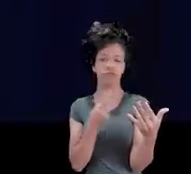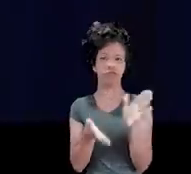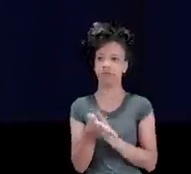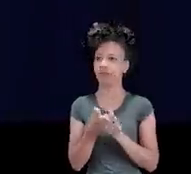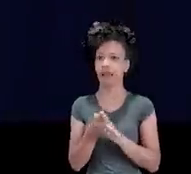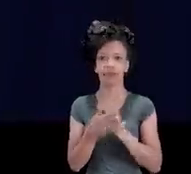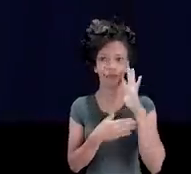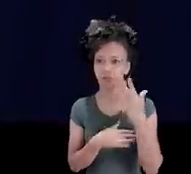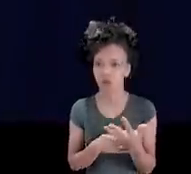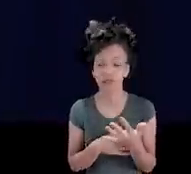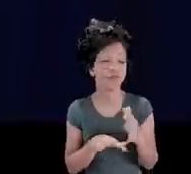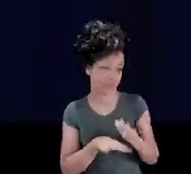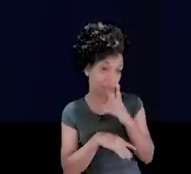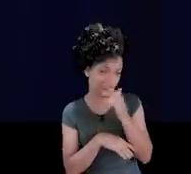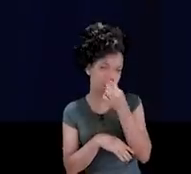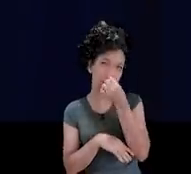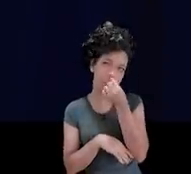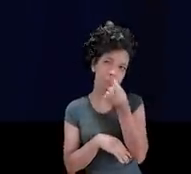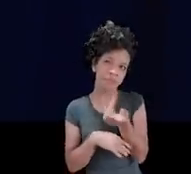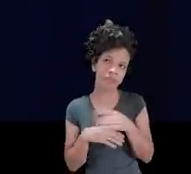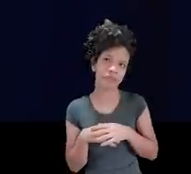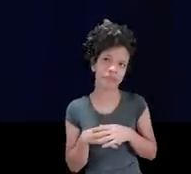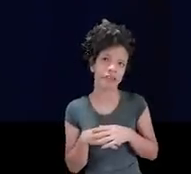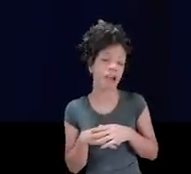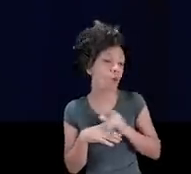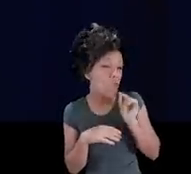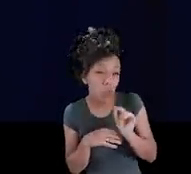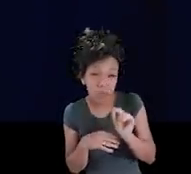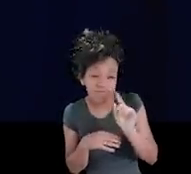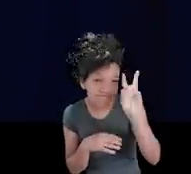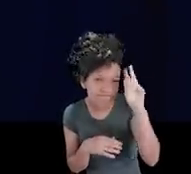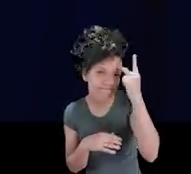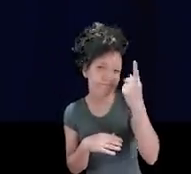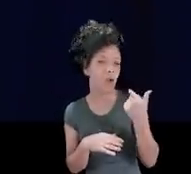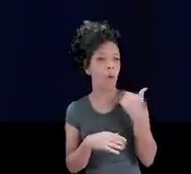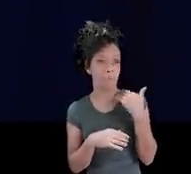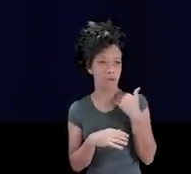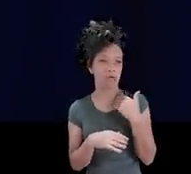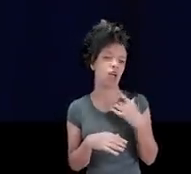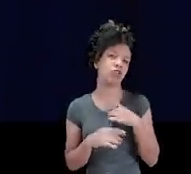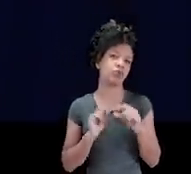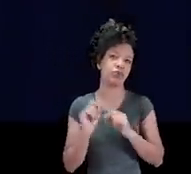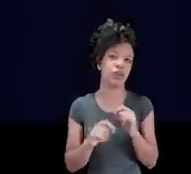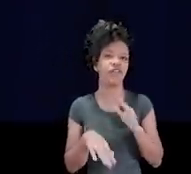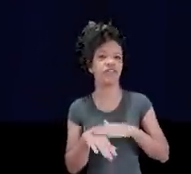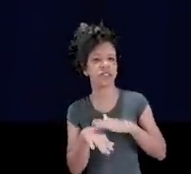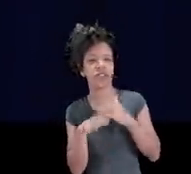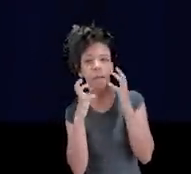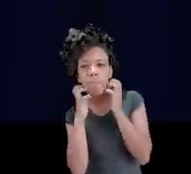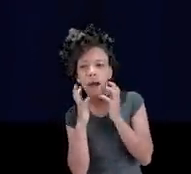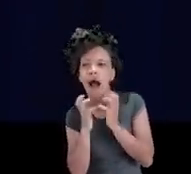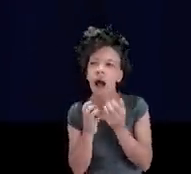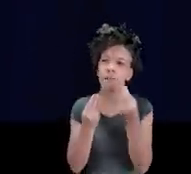nada. Eu acho assim, a virada de chave foi quando eu saí do banco, cara. Porque no banco tinha aquele negócio de fazer a barba e